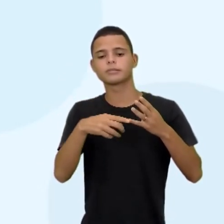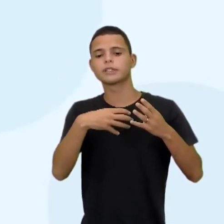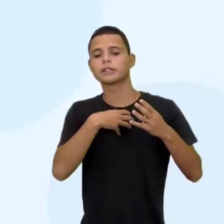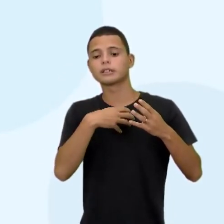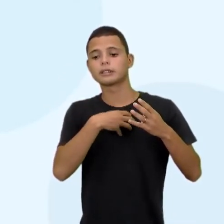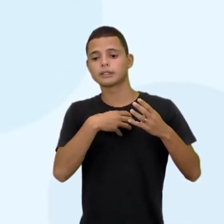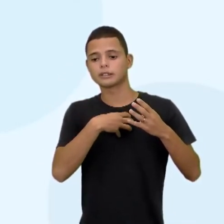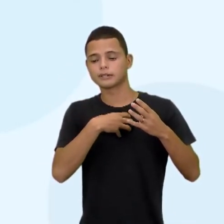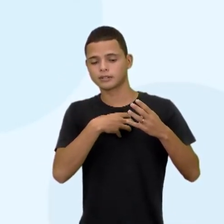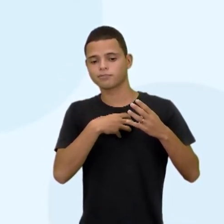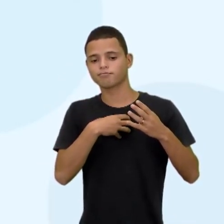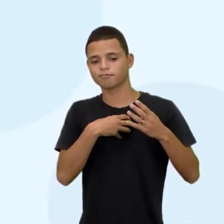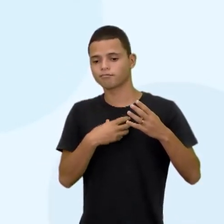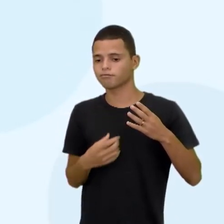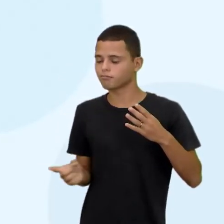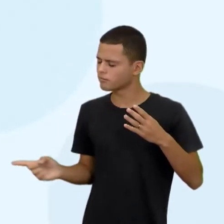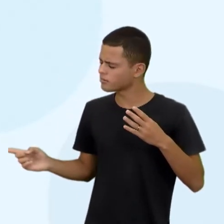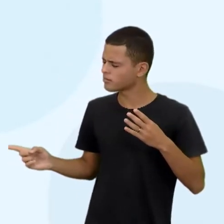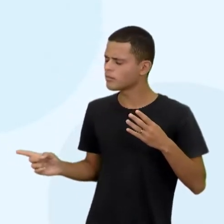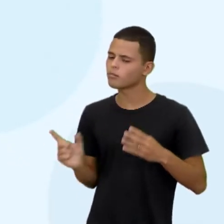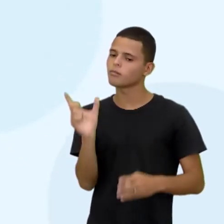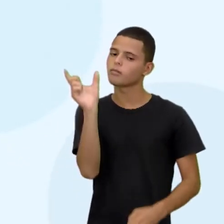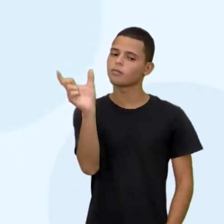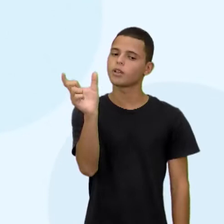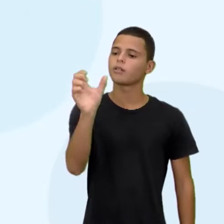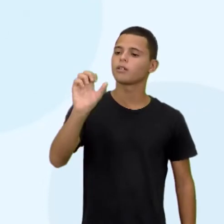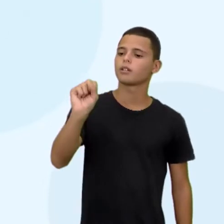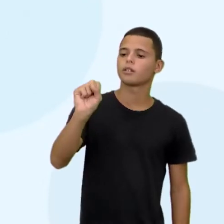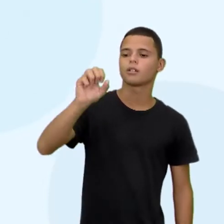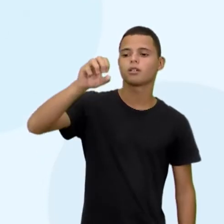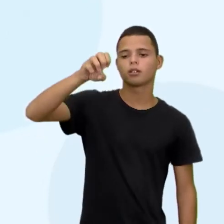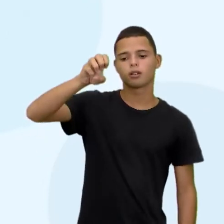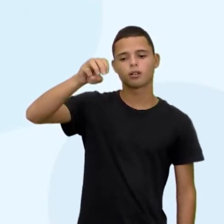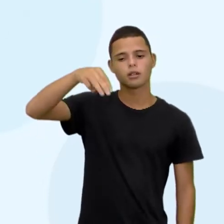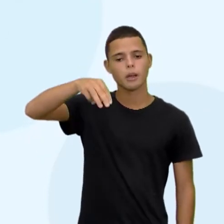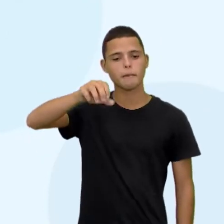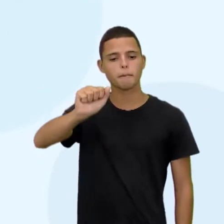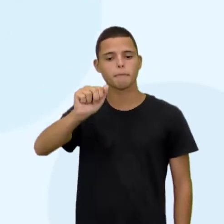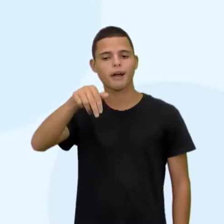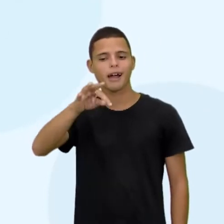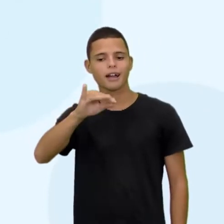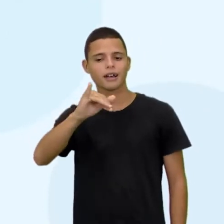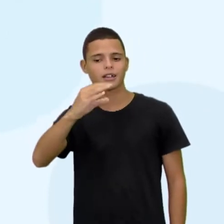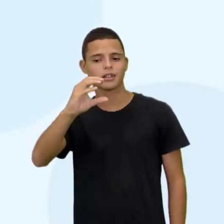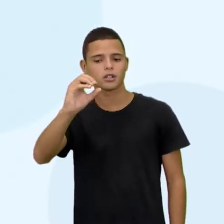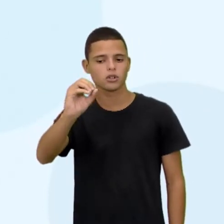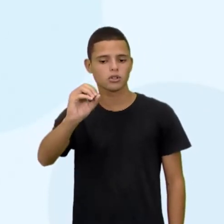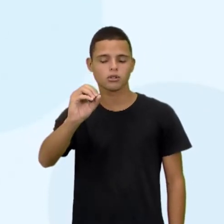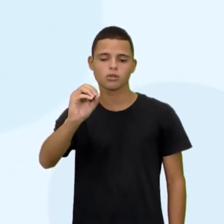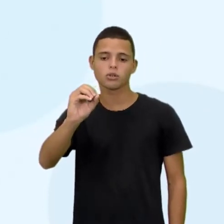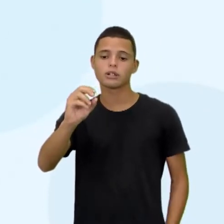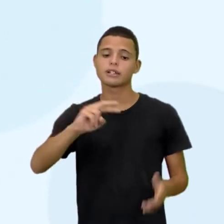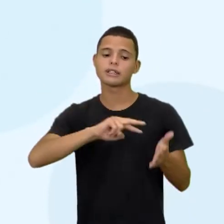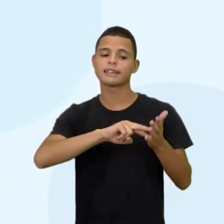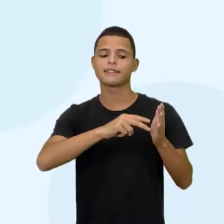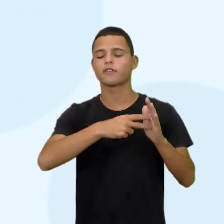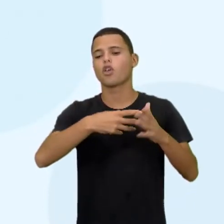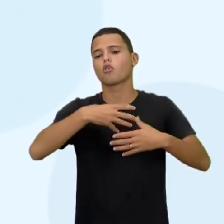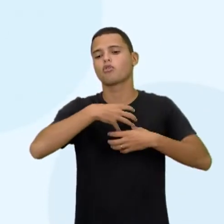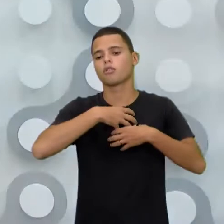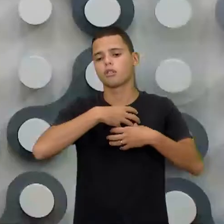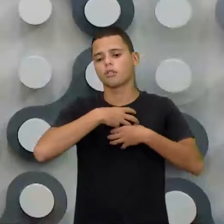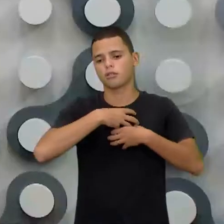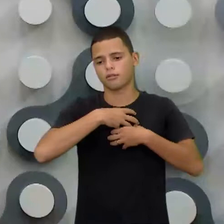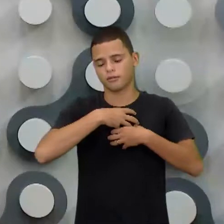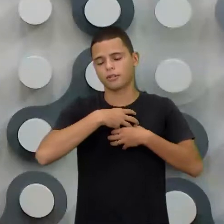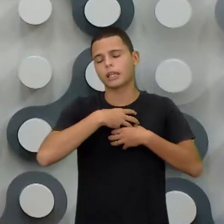a semântica. Então, toda vez que a gente está falando de semântica, nós estamos falando do sentido. Então, a gente pode utilizar uma palavra em determinado